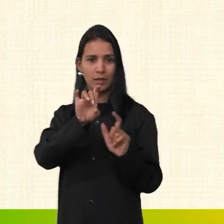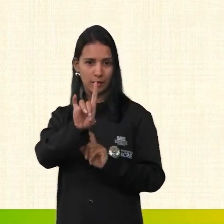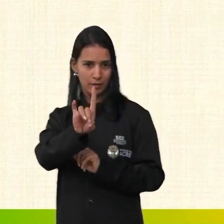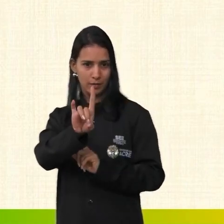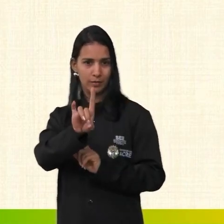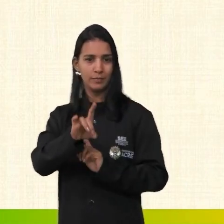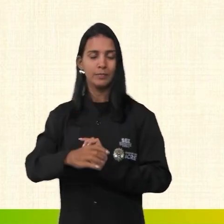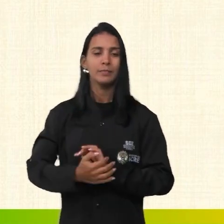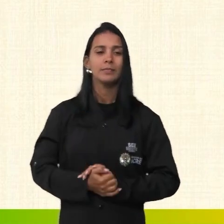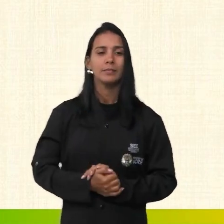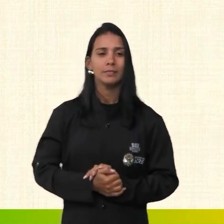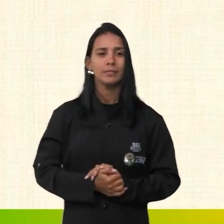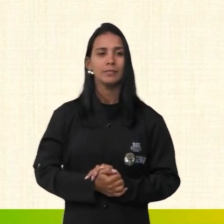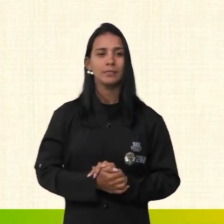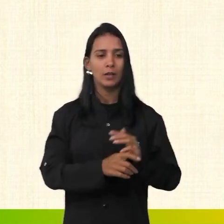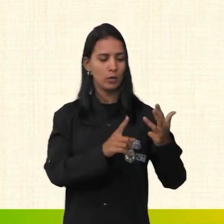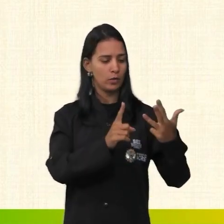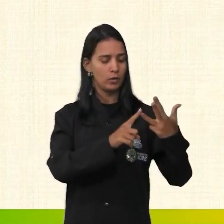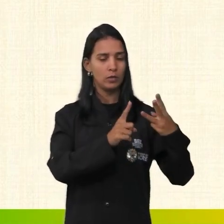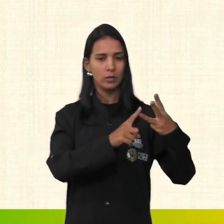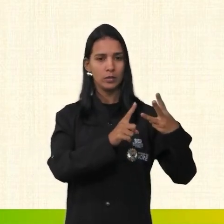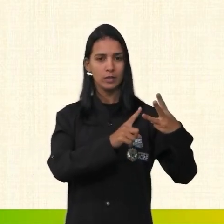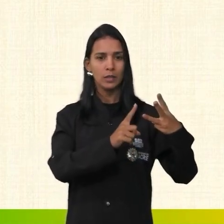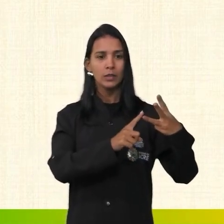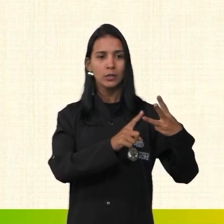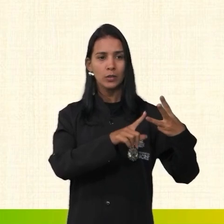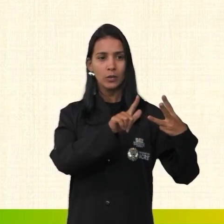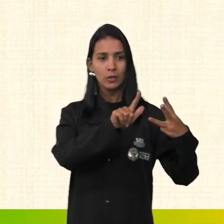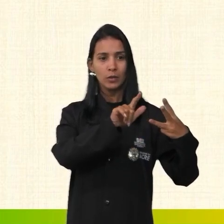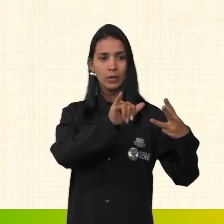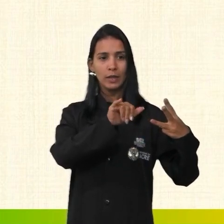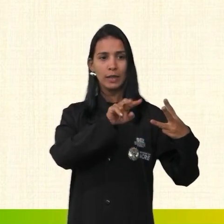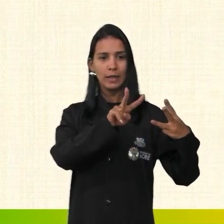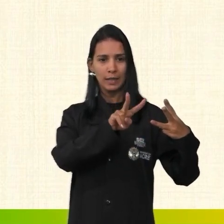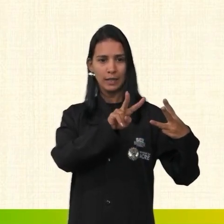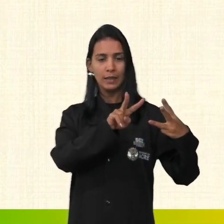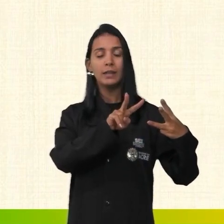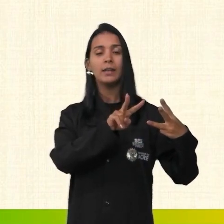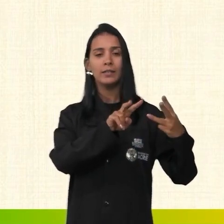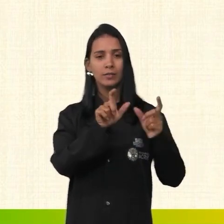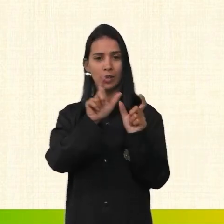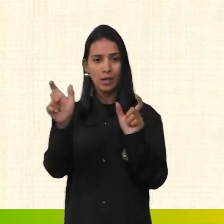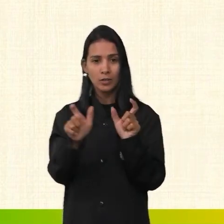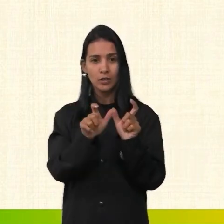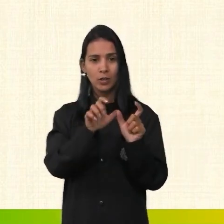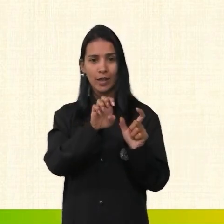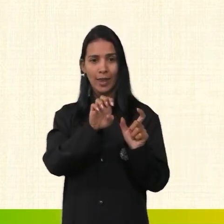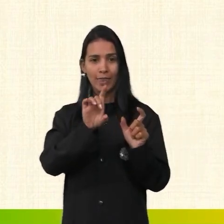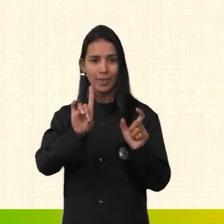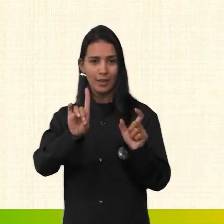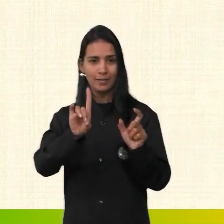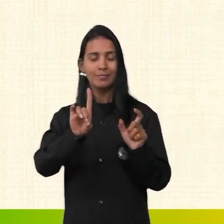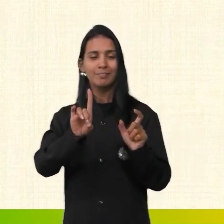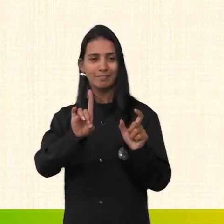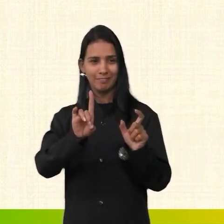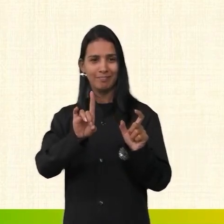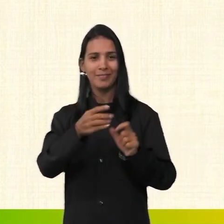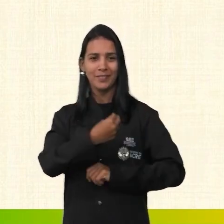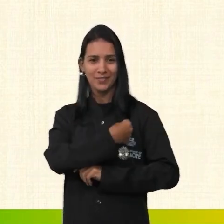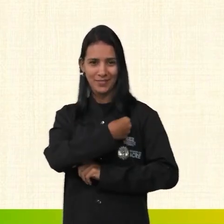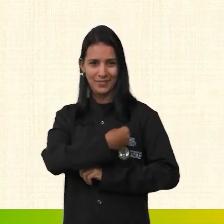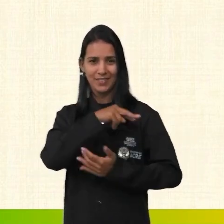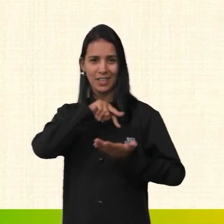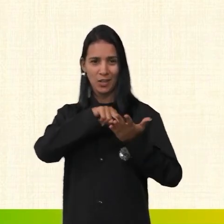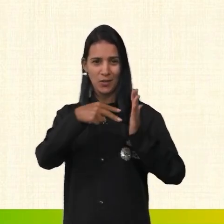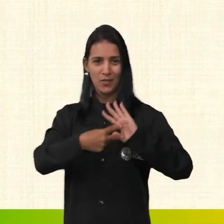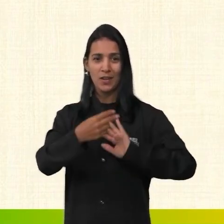bem? Próximo verbo, live, viver, lived. Nesse caso aqui,